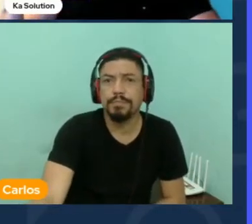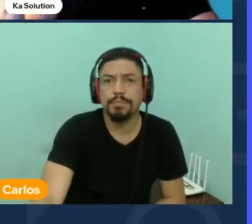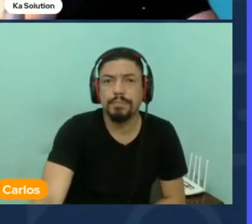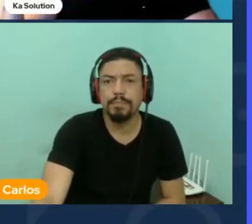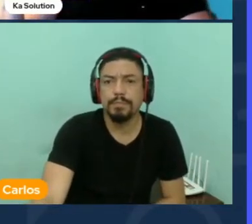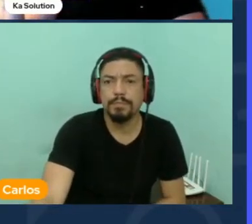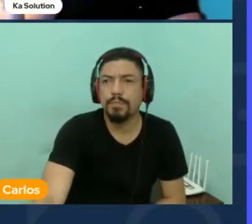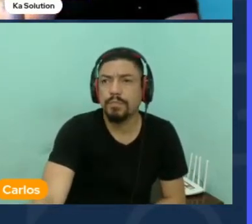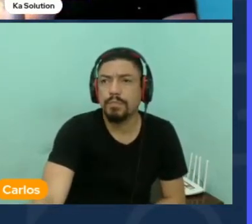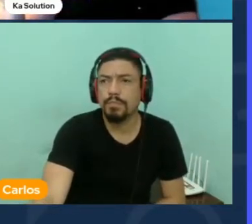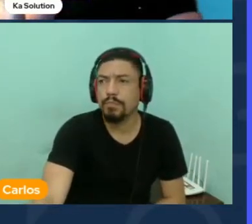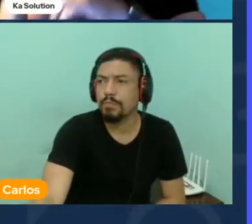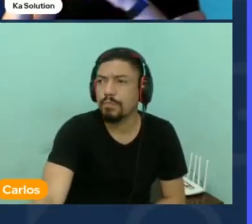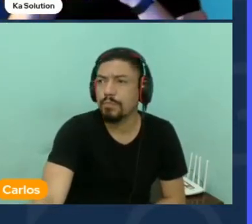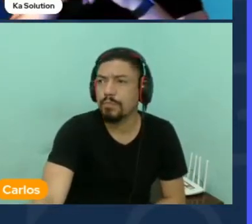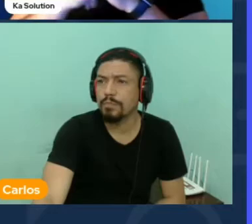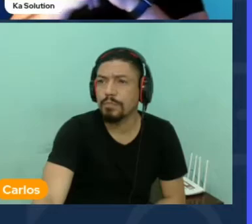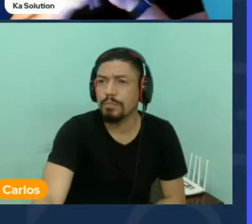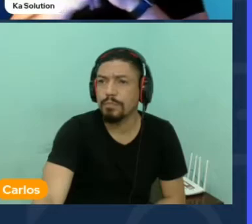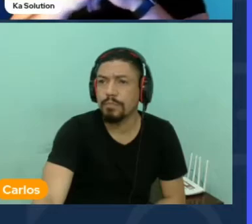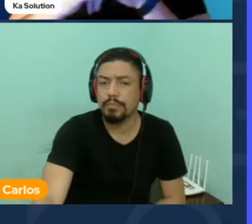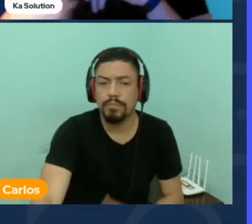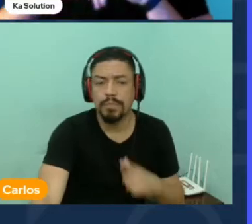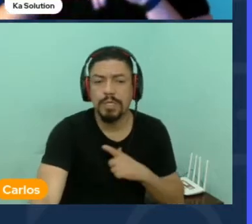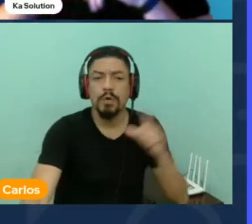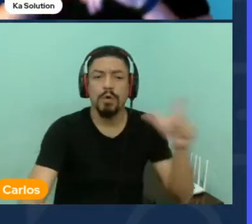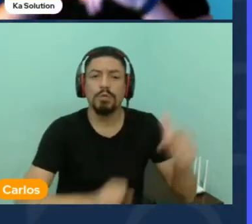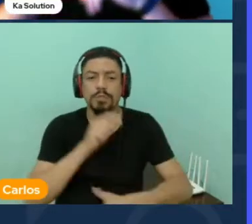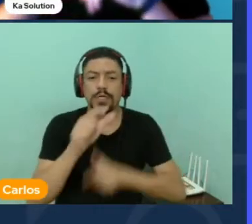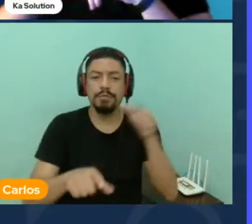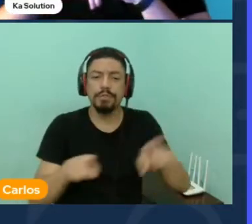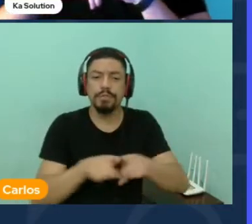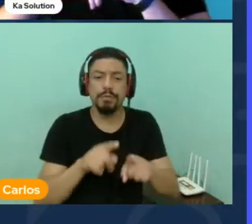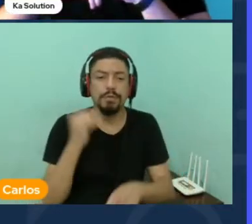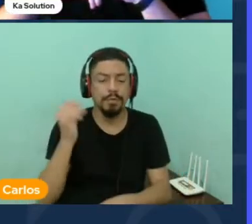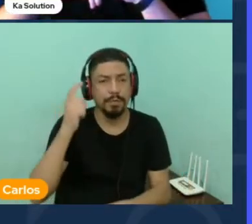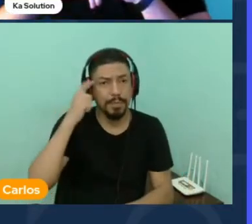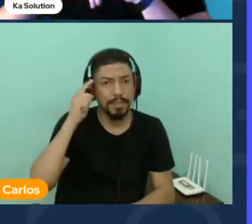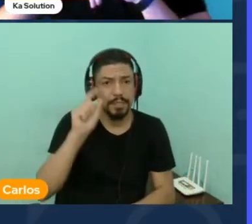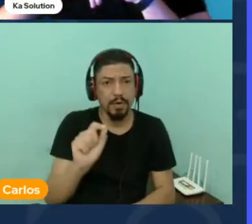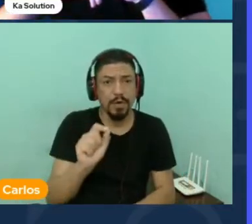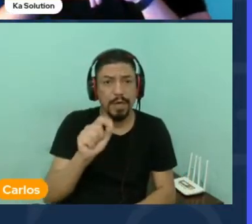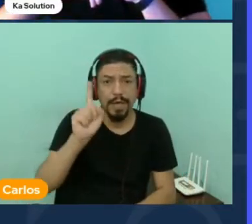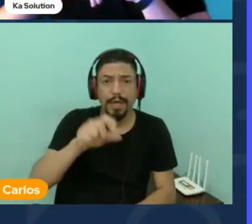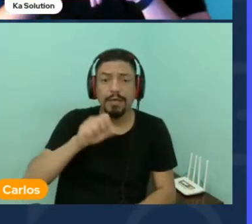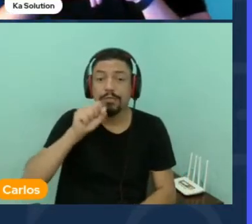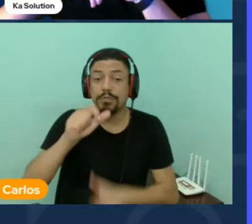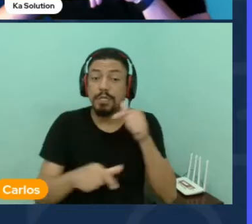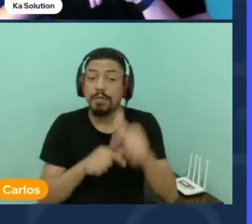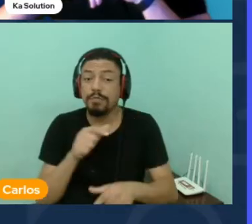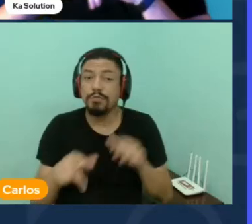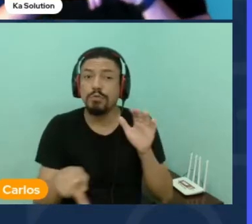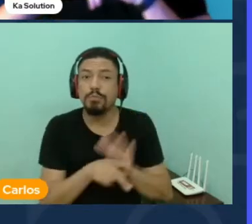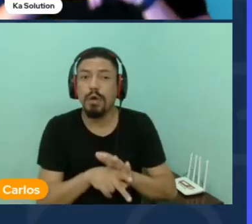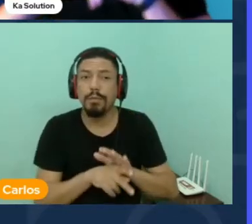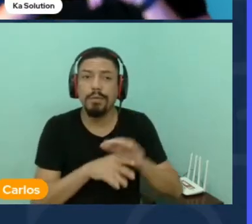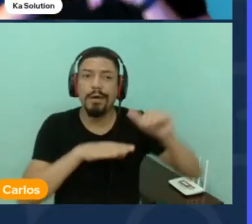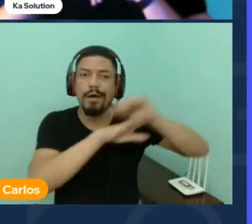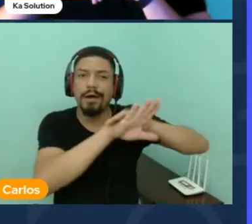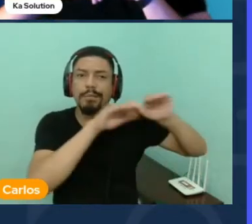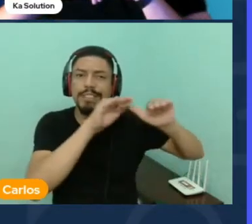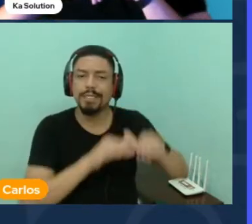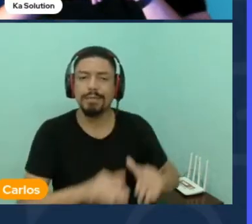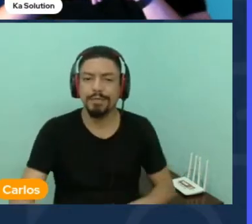Um outro serviço também, pessoal, que é muito importante considerar é o serviço ou os serviços de